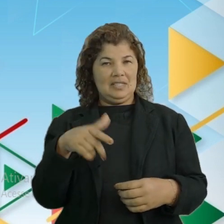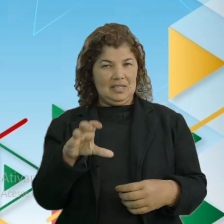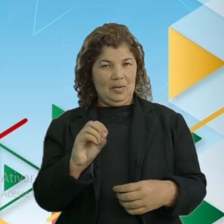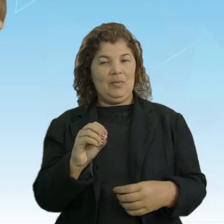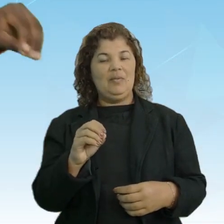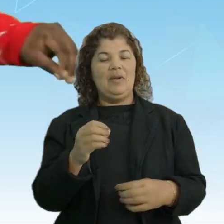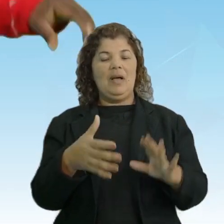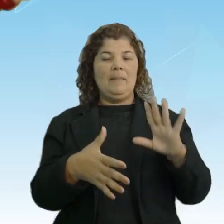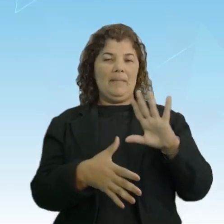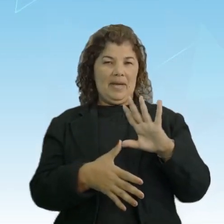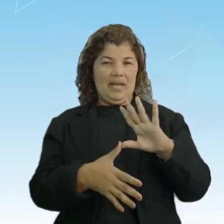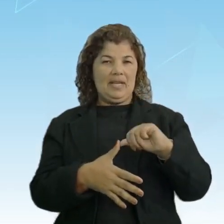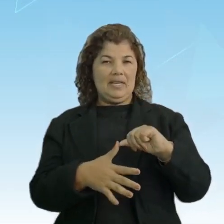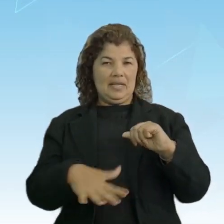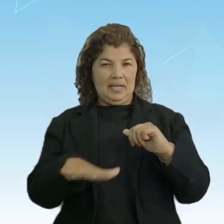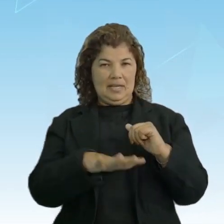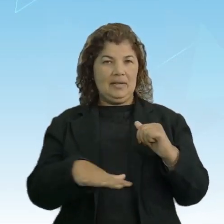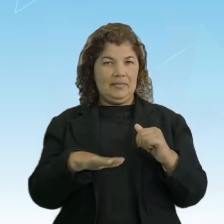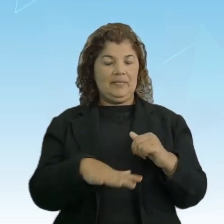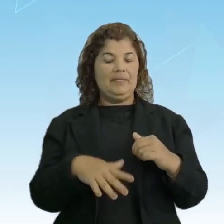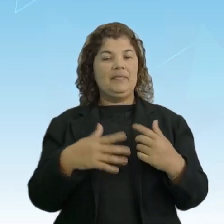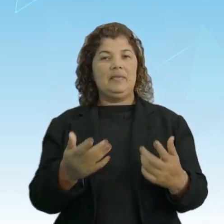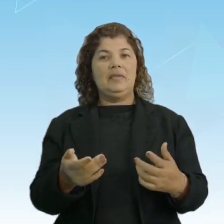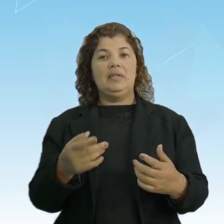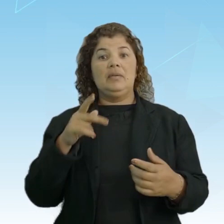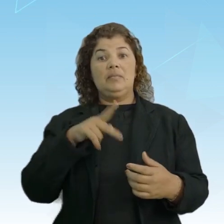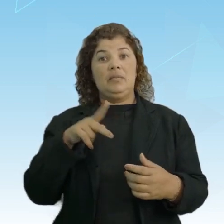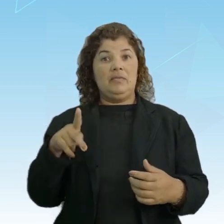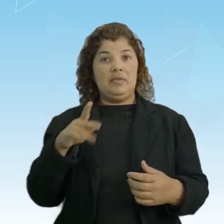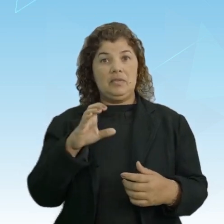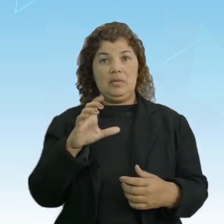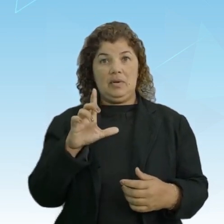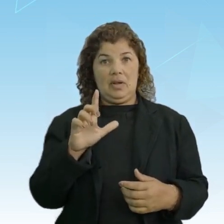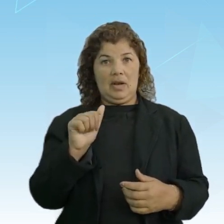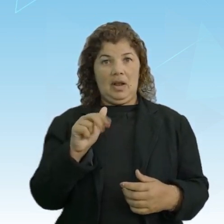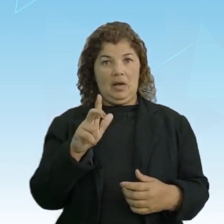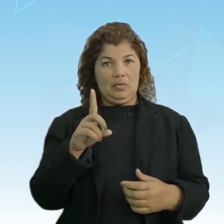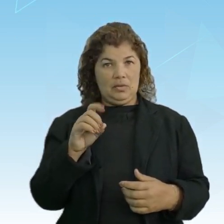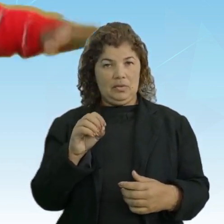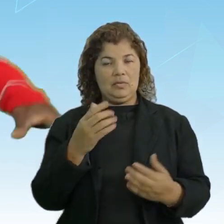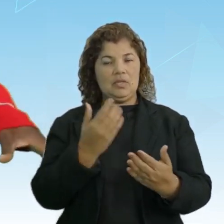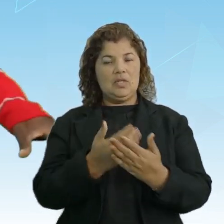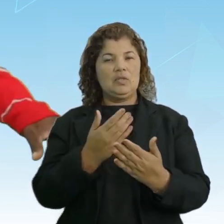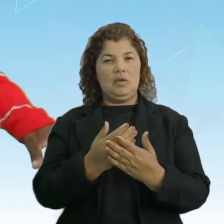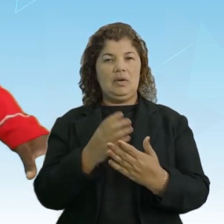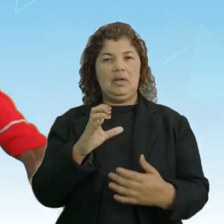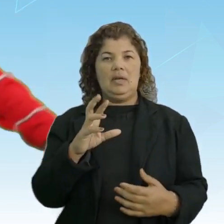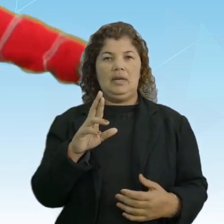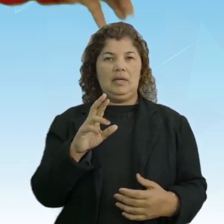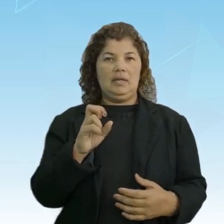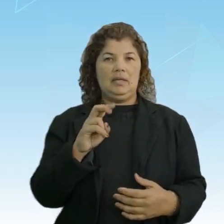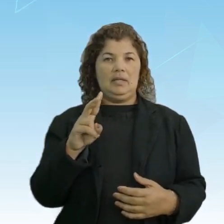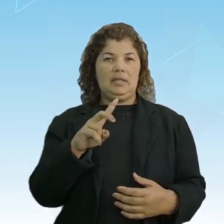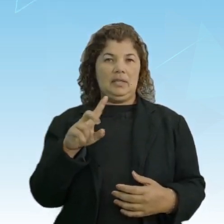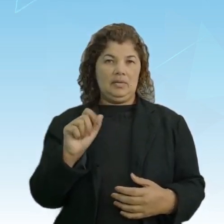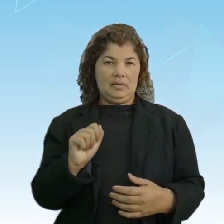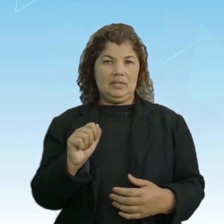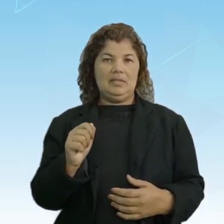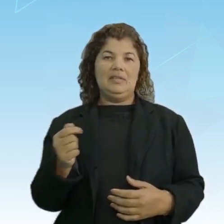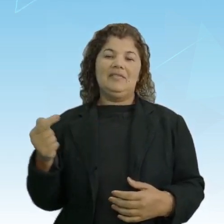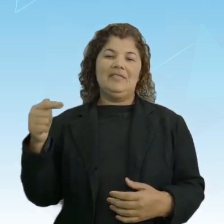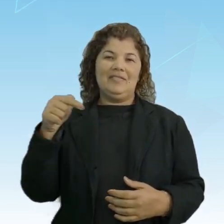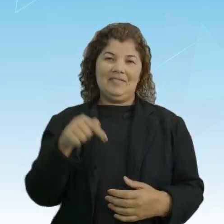Nascimento, é isso, da Escola de Referência de Ensino Fundamental, Creuza Câmara Dornelas, venho até aqui